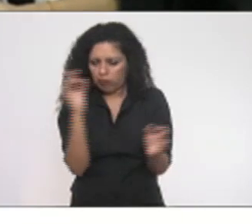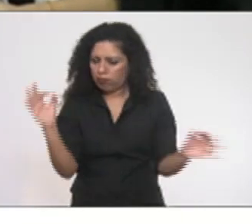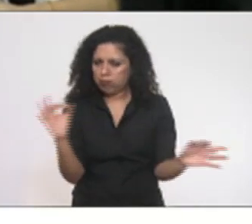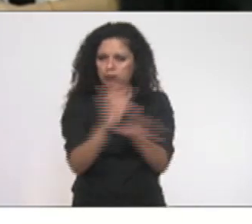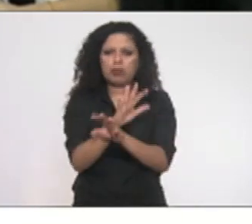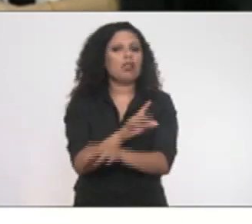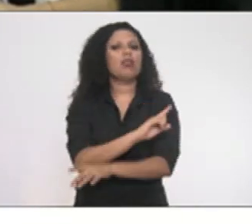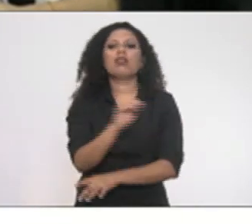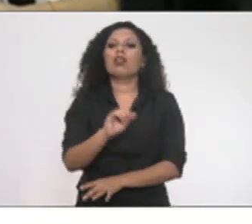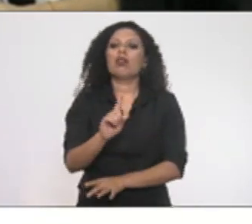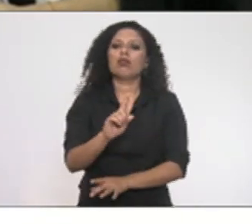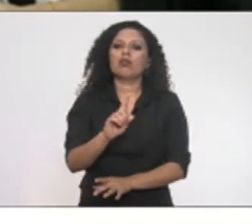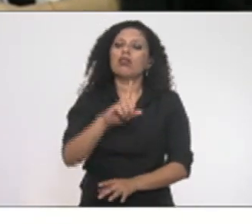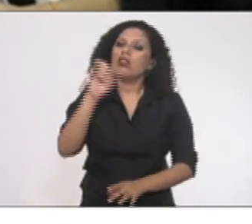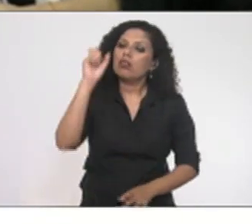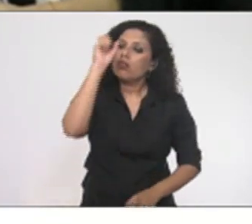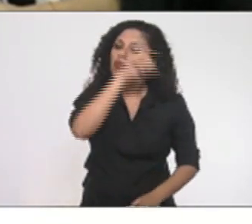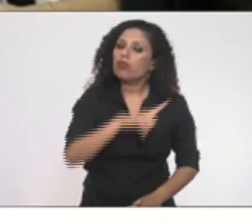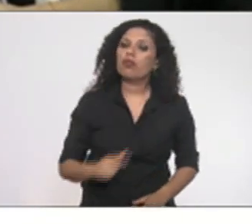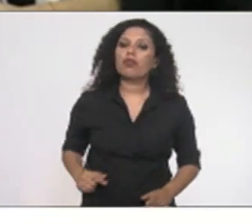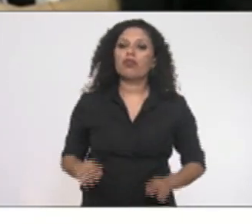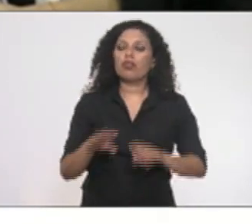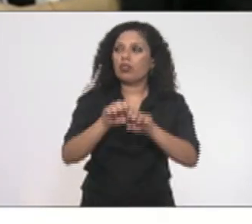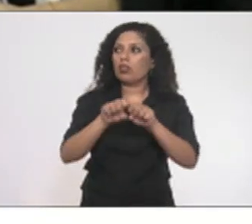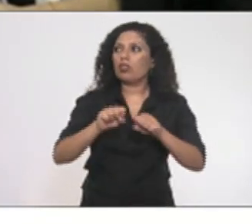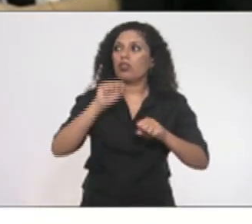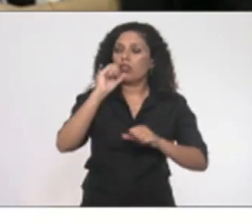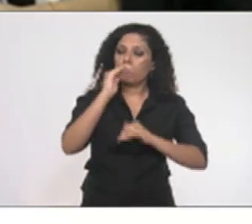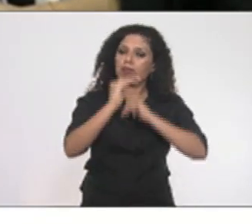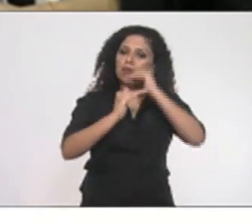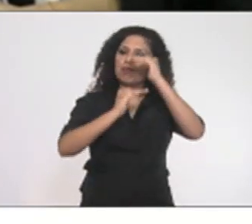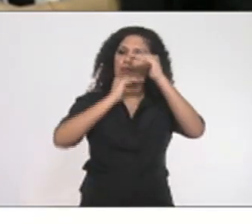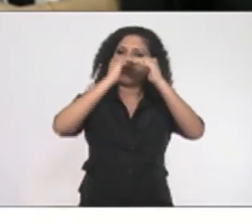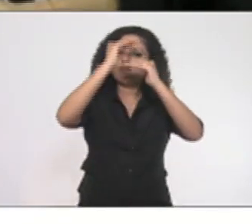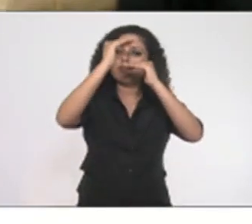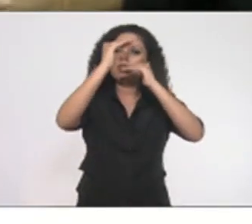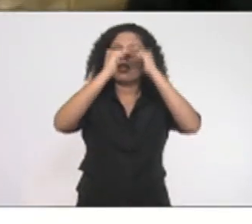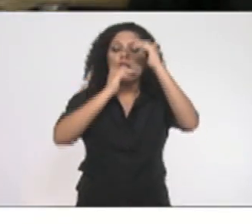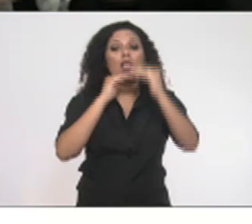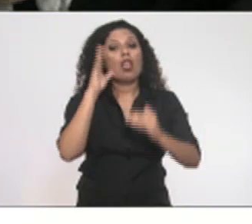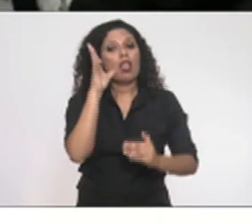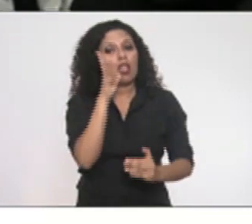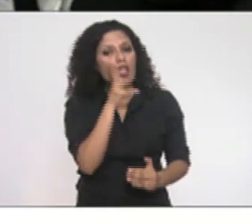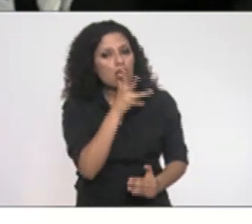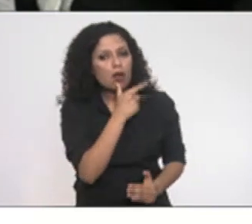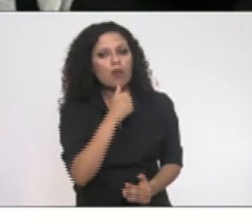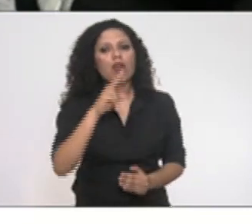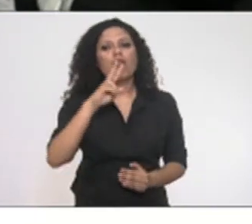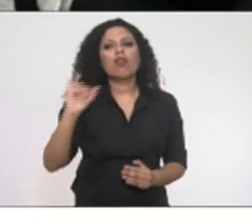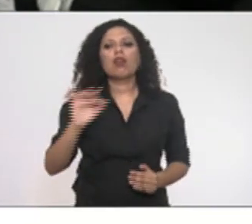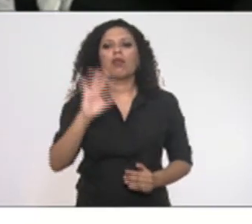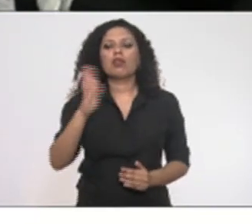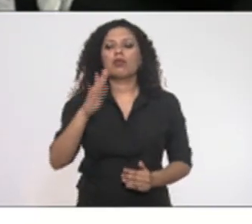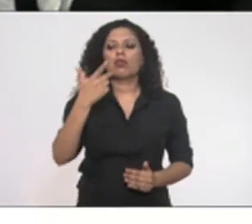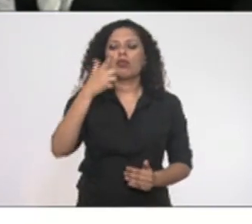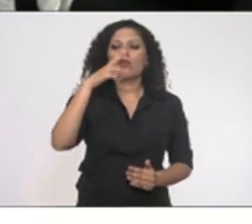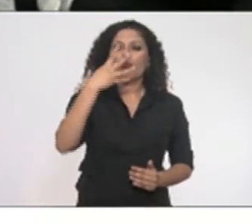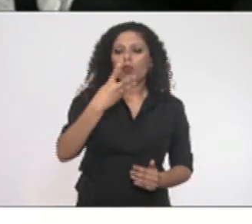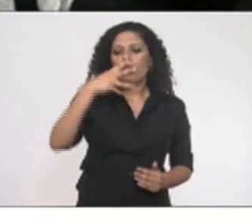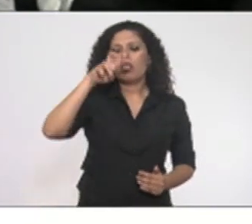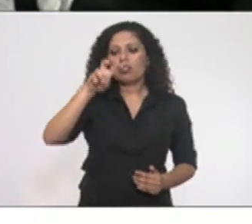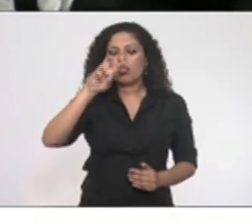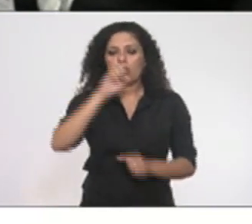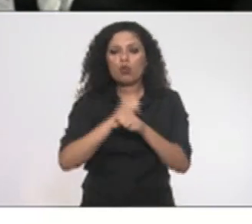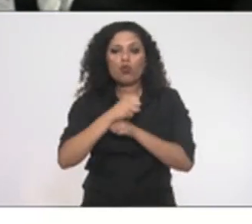choque de energia ou a abertura do mercado. É um processo que a gente acredita que leve 4, 5 anos, 3, 4, 5 anos, até que a